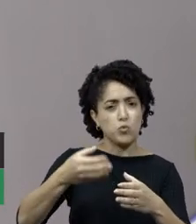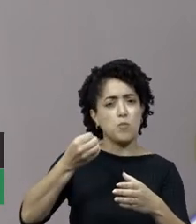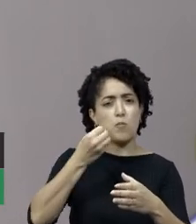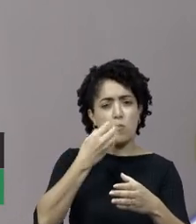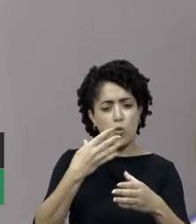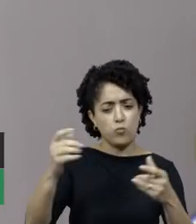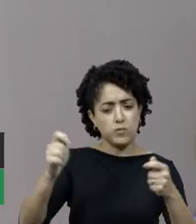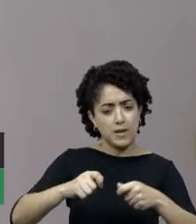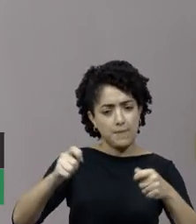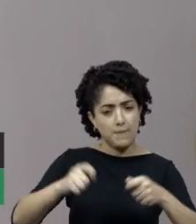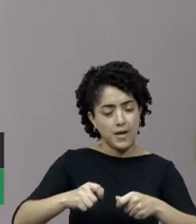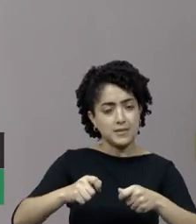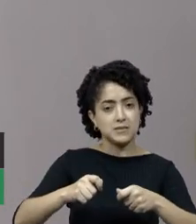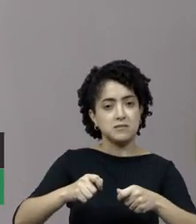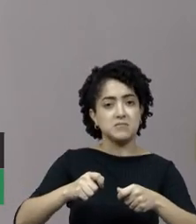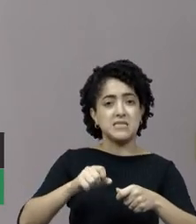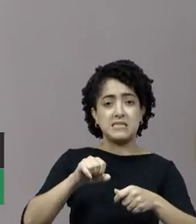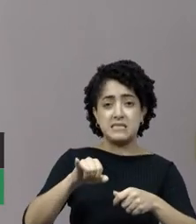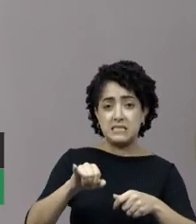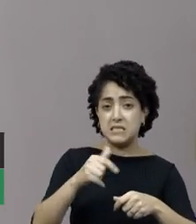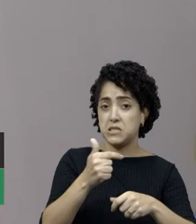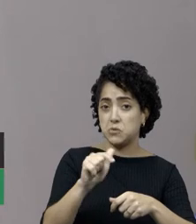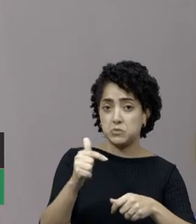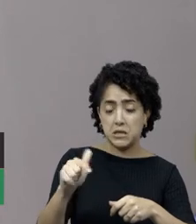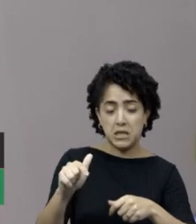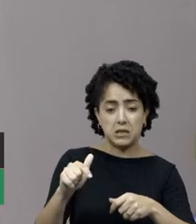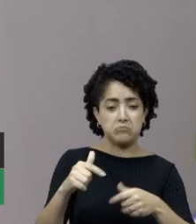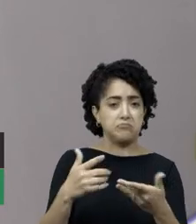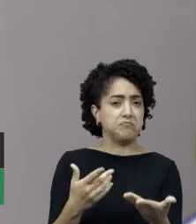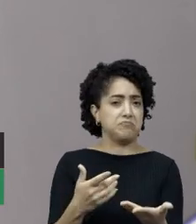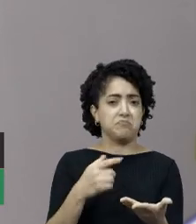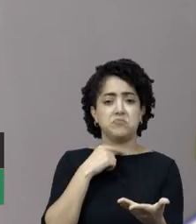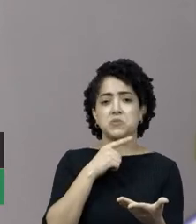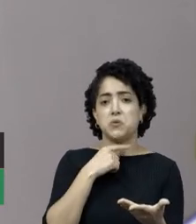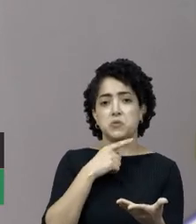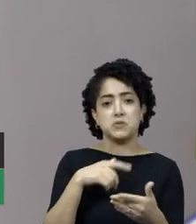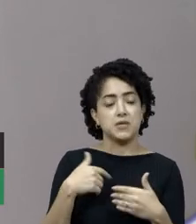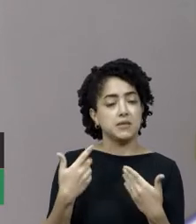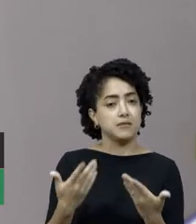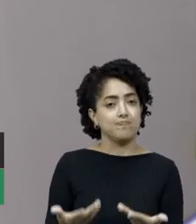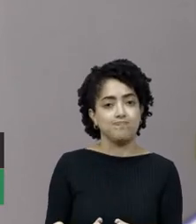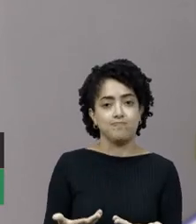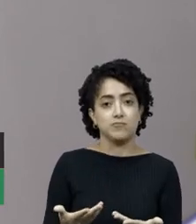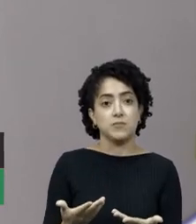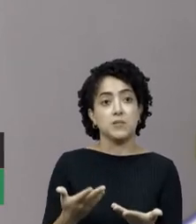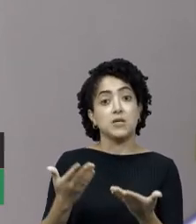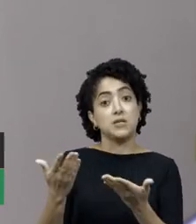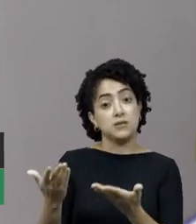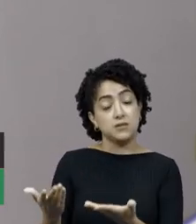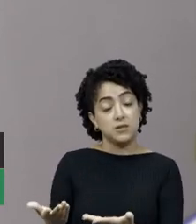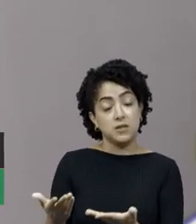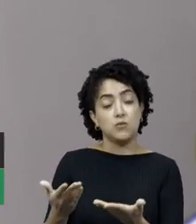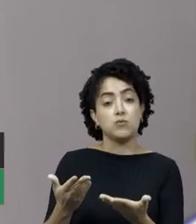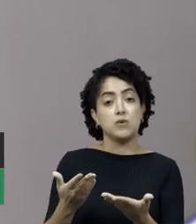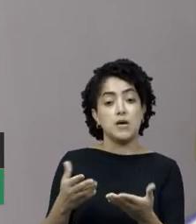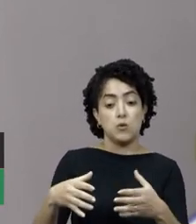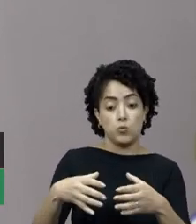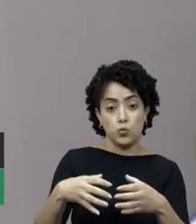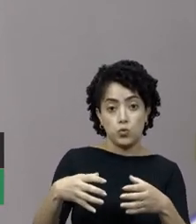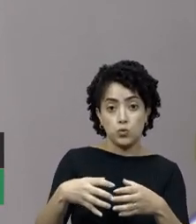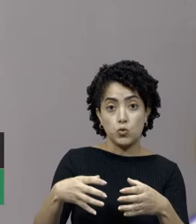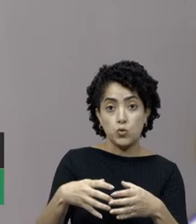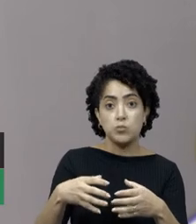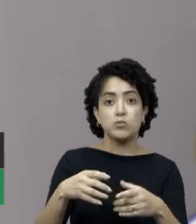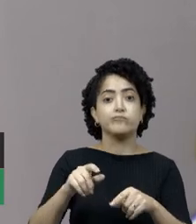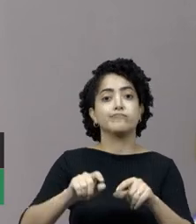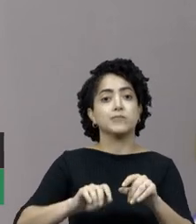equipe, você pode querer fazer qualquer coisa que você não vai conseguir. É graças à tua equipe que você consegue fazer as